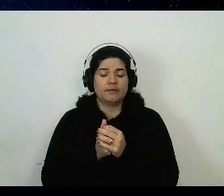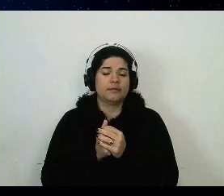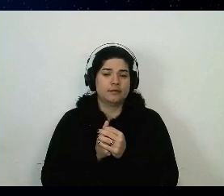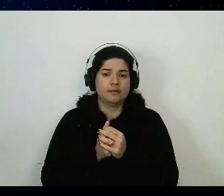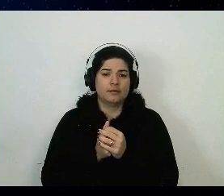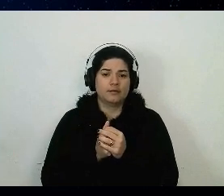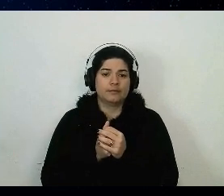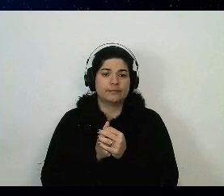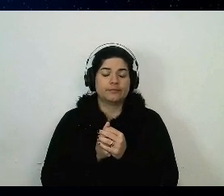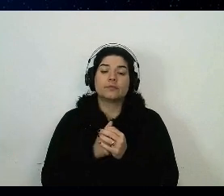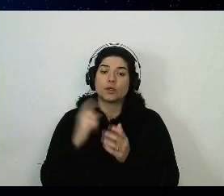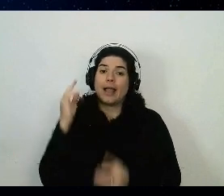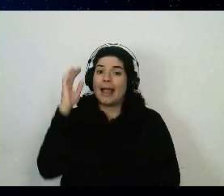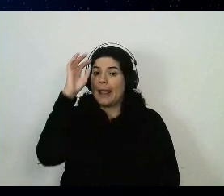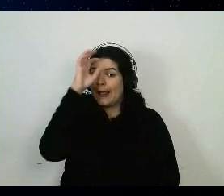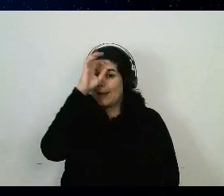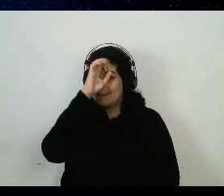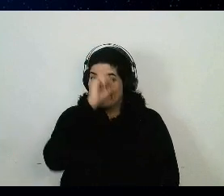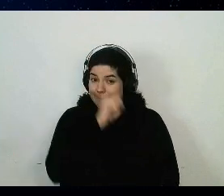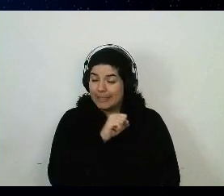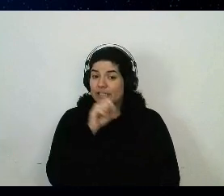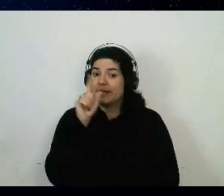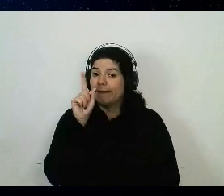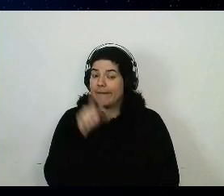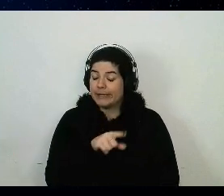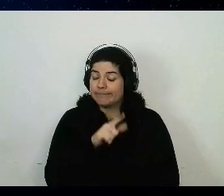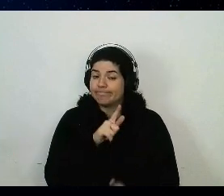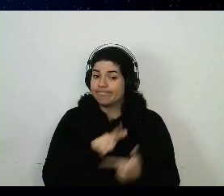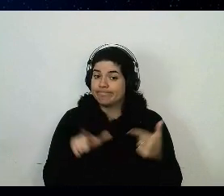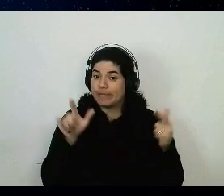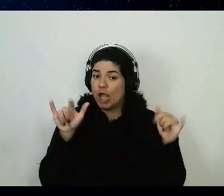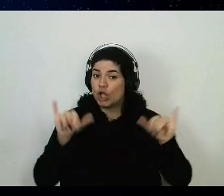aprende normalmente, e a maior parte das vezes, na dor do negócio, né?